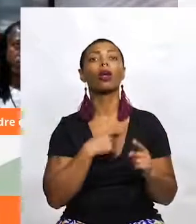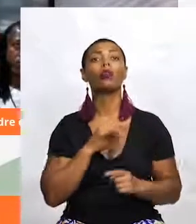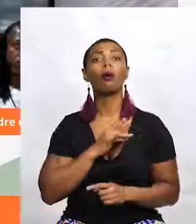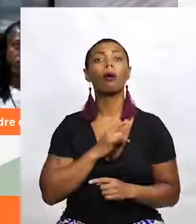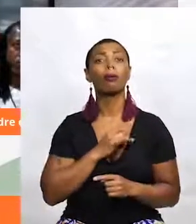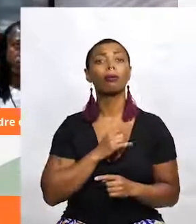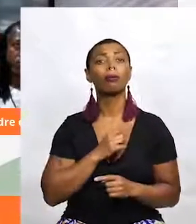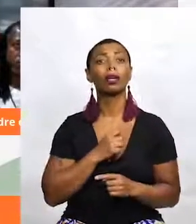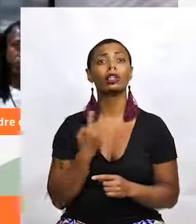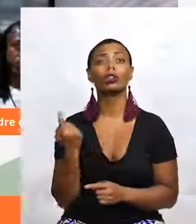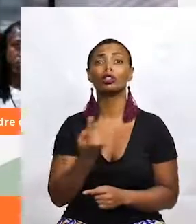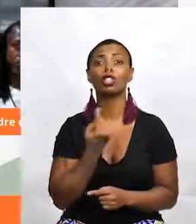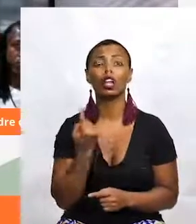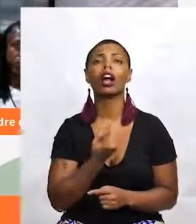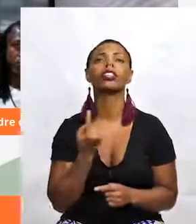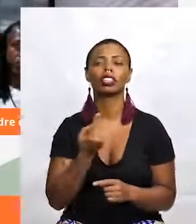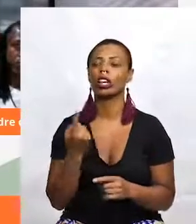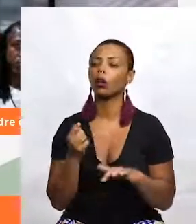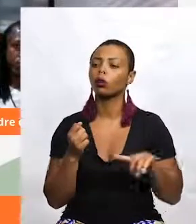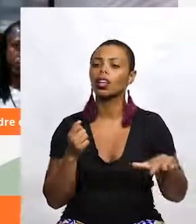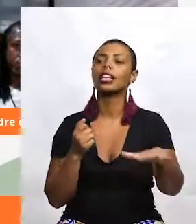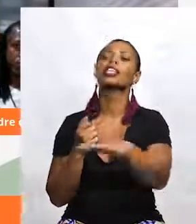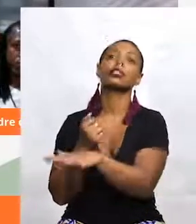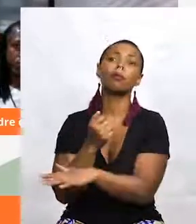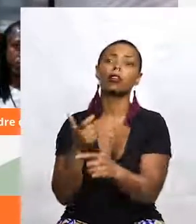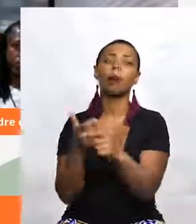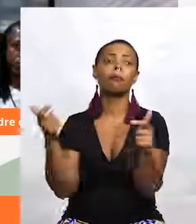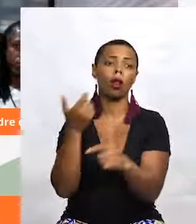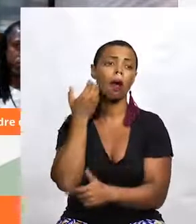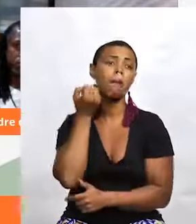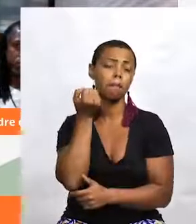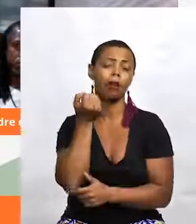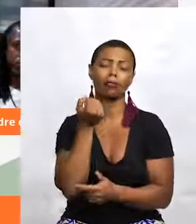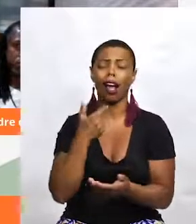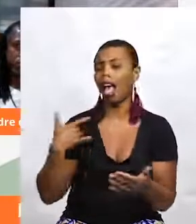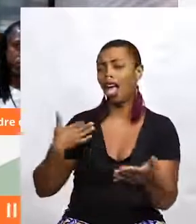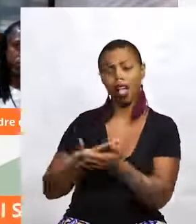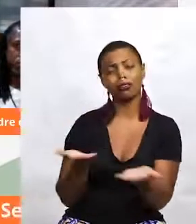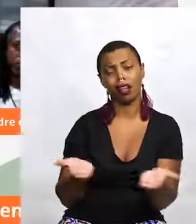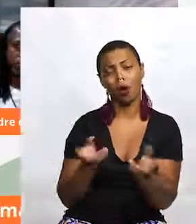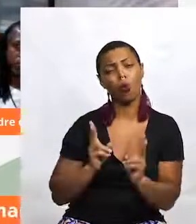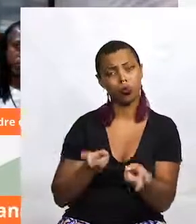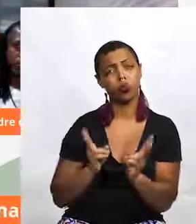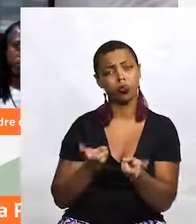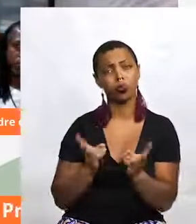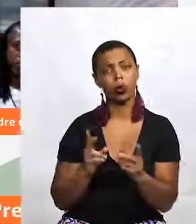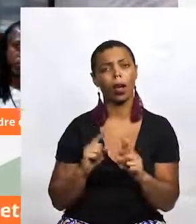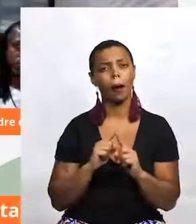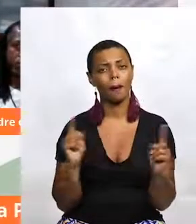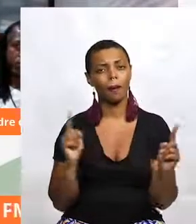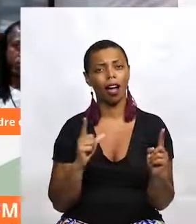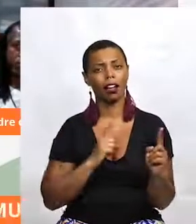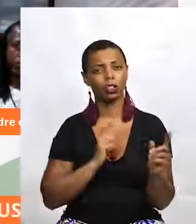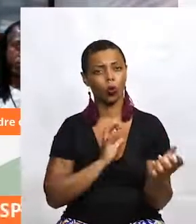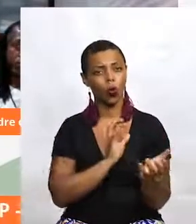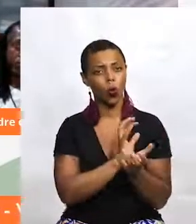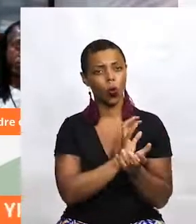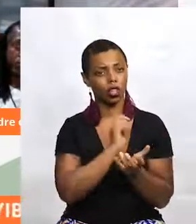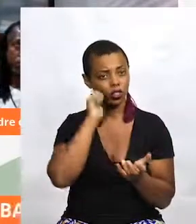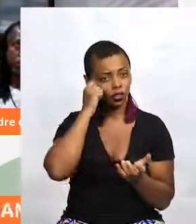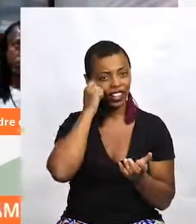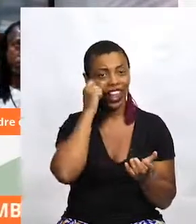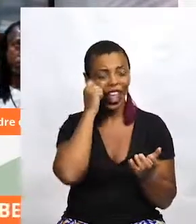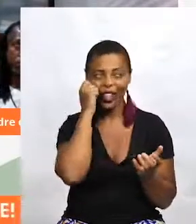espaço tão embranquecido como é a universidade, ainda é, né? Uhum. Nos dias de hoje, mas ter a presença de um coletivo é